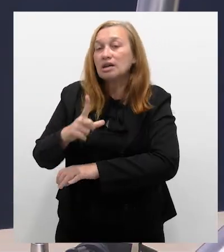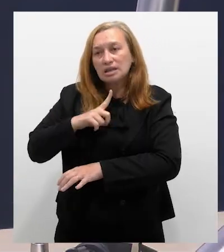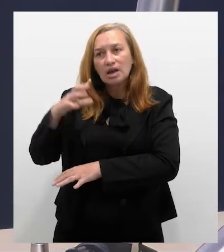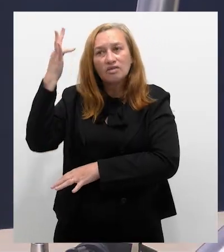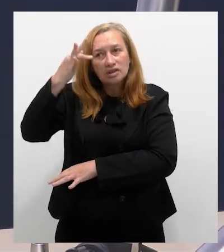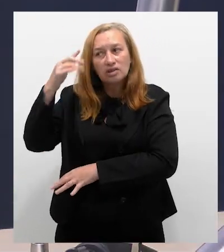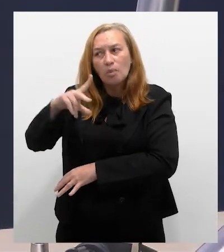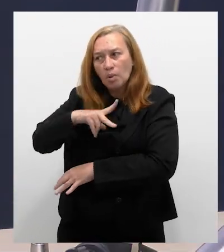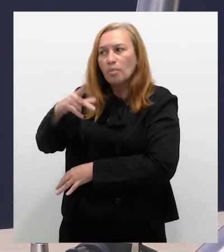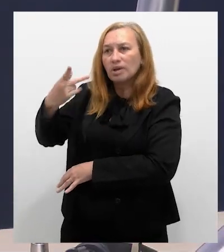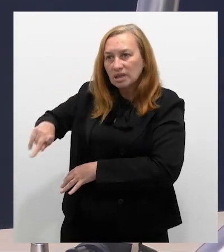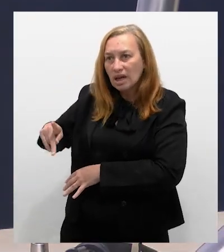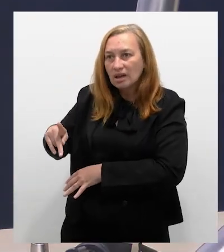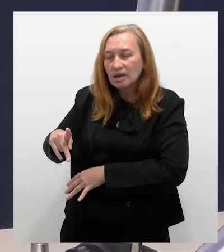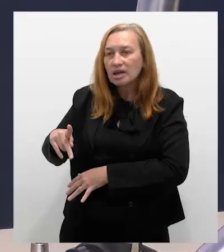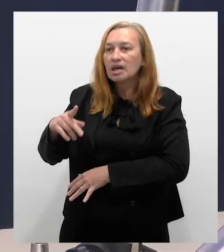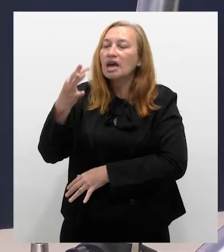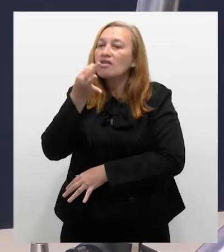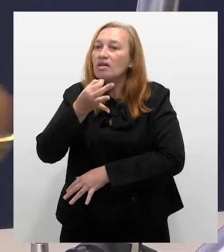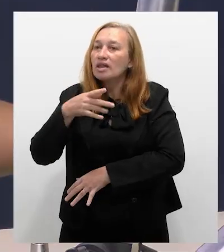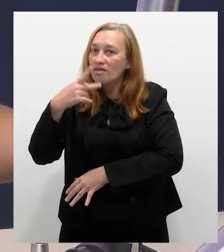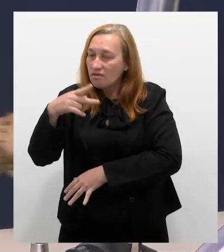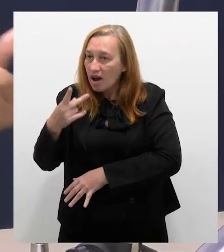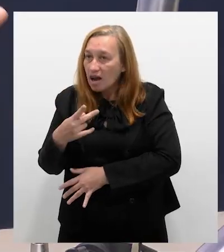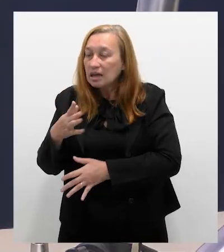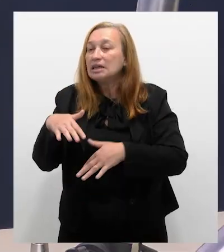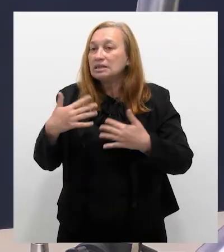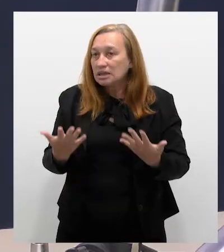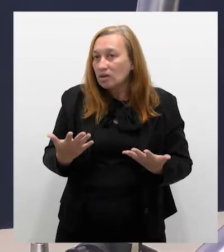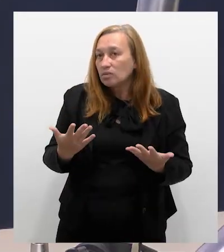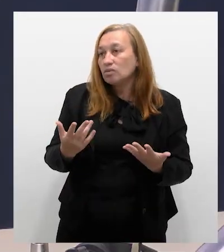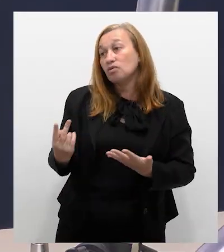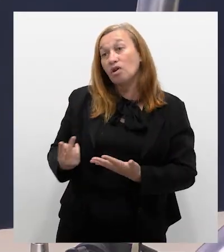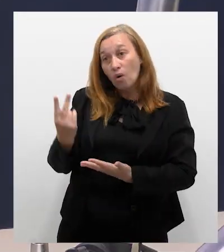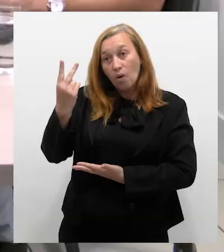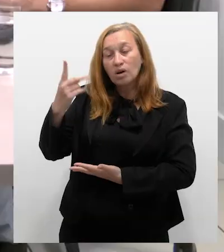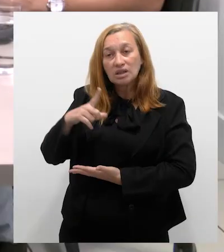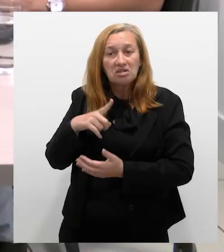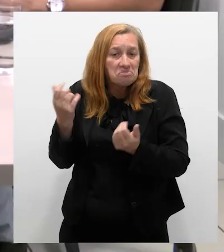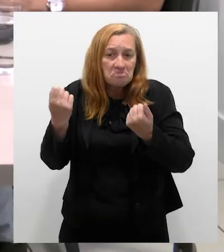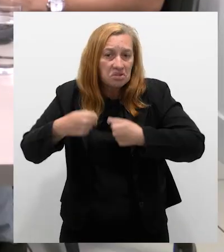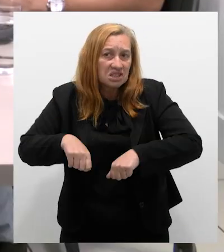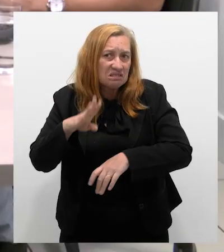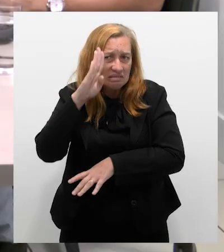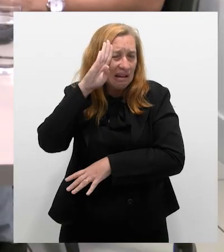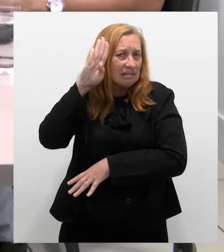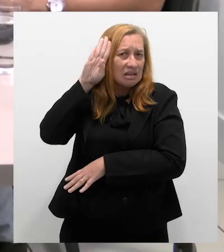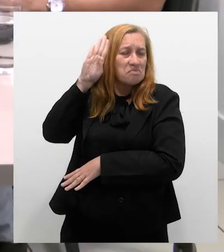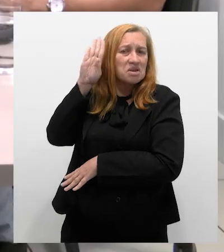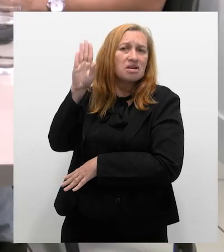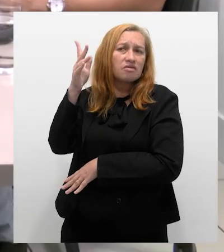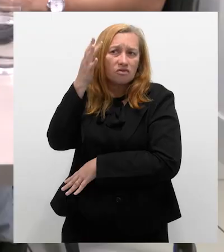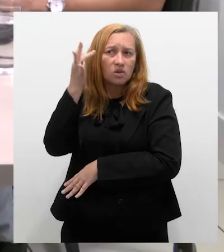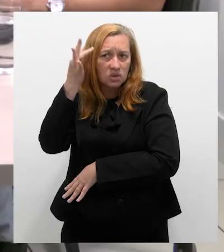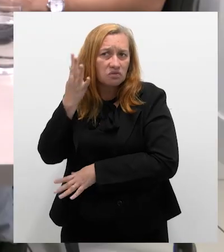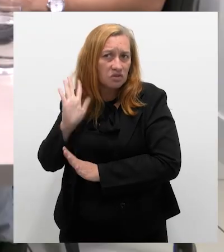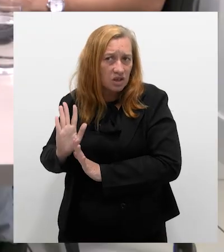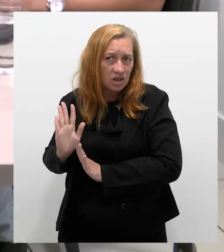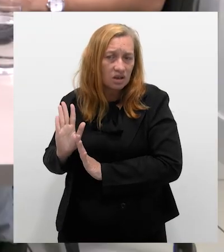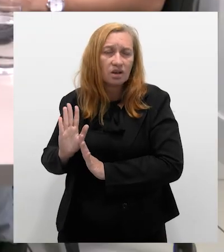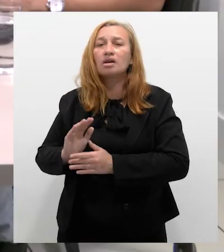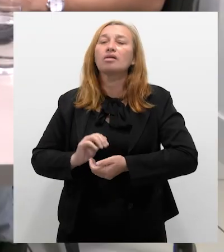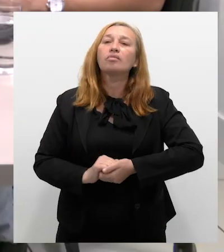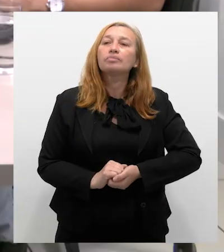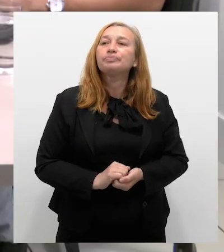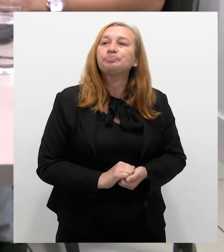filosofia deles também, que é passada através da oralidade. Então, eu consigo chamar esse jovem para mim, sem precisar do academês, que seria uma coisa que afasta